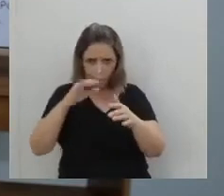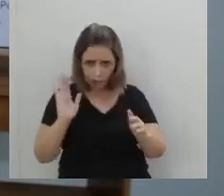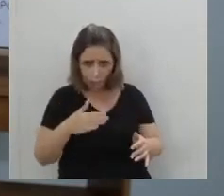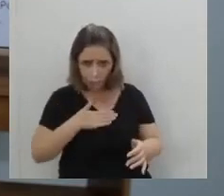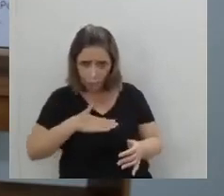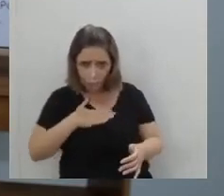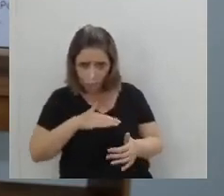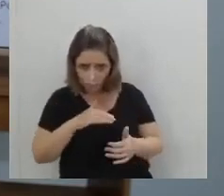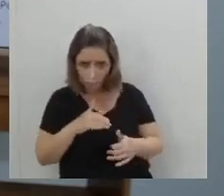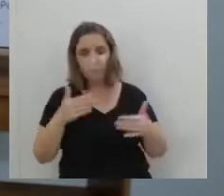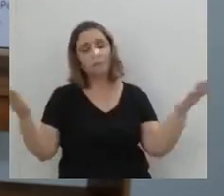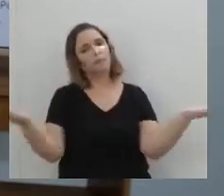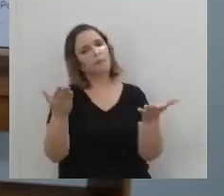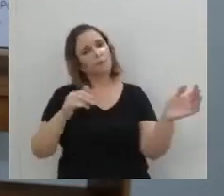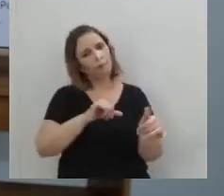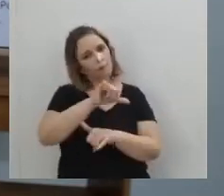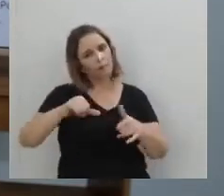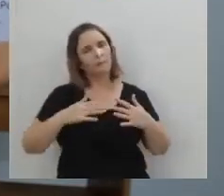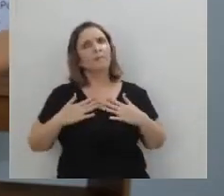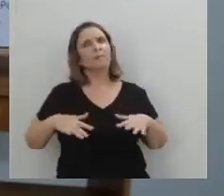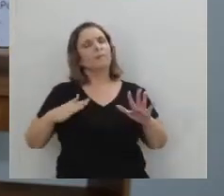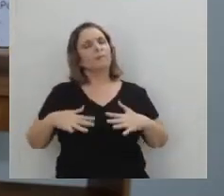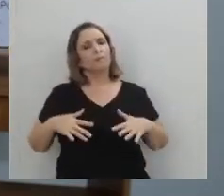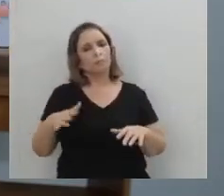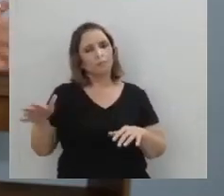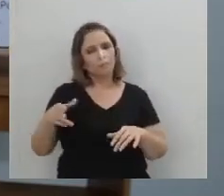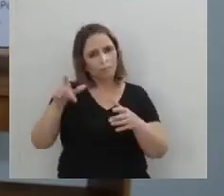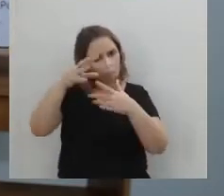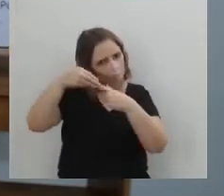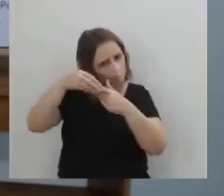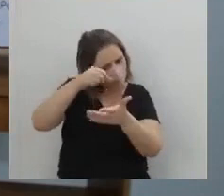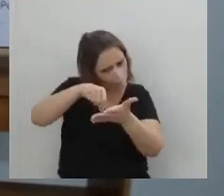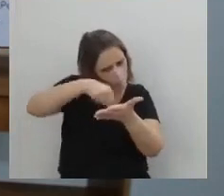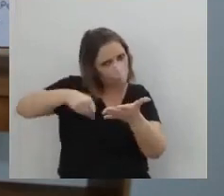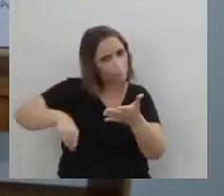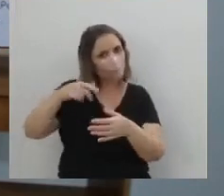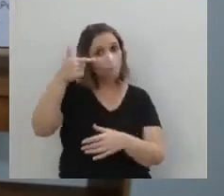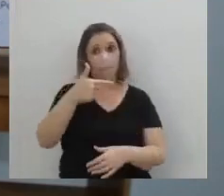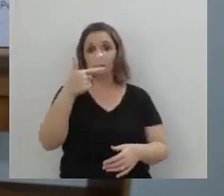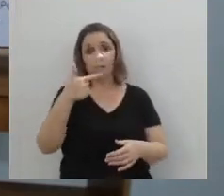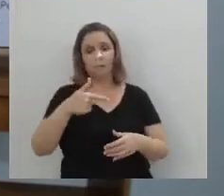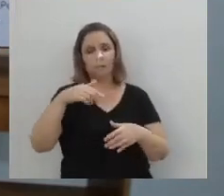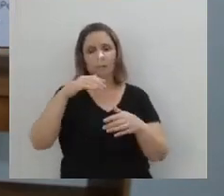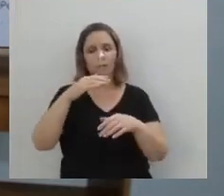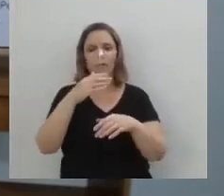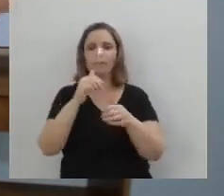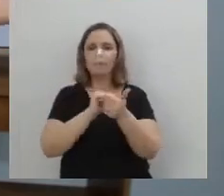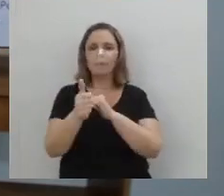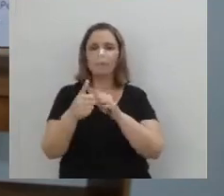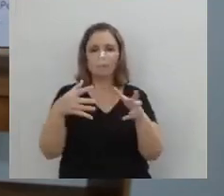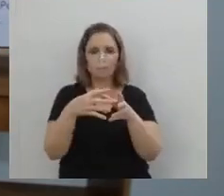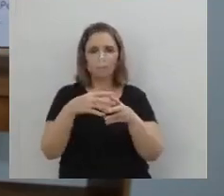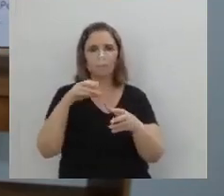esporte futebol? Então agora respira um pouquinho, pega a tua caneta e vamos conhecer o segundo esporte coletivo, que é o